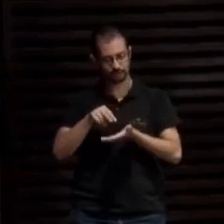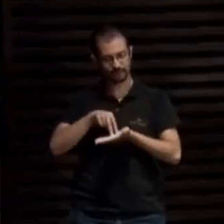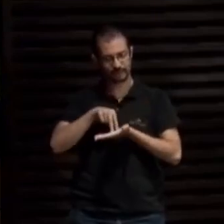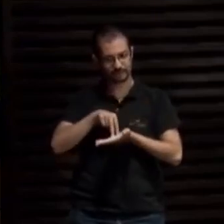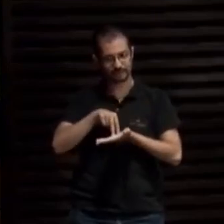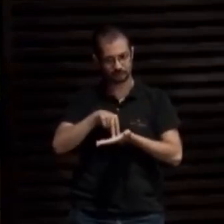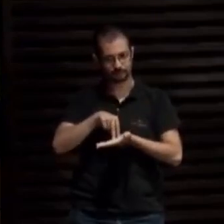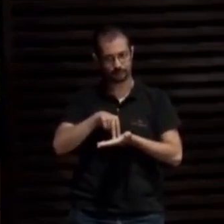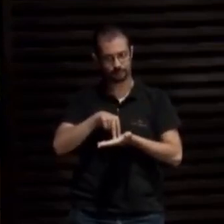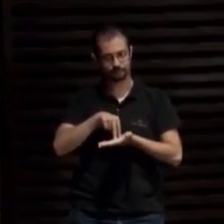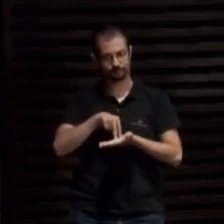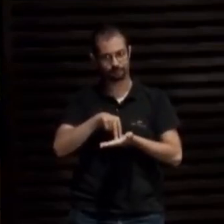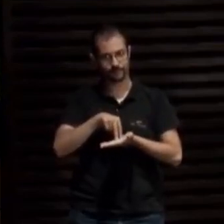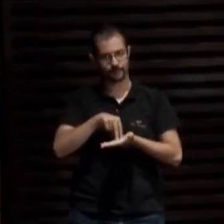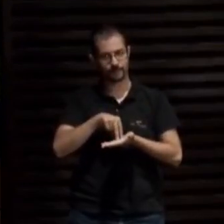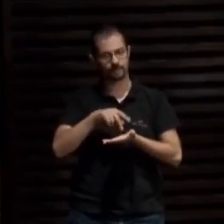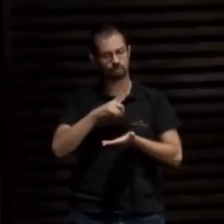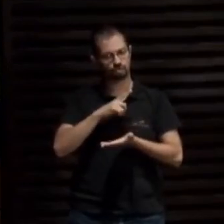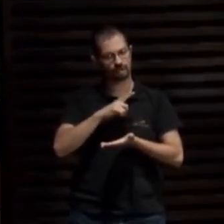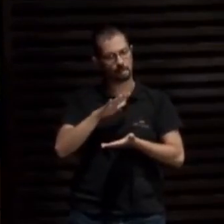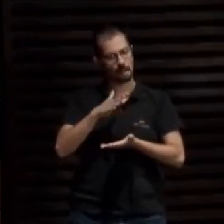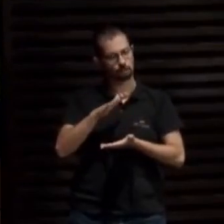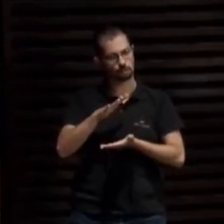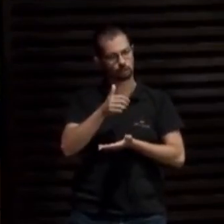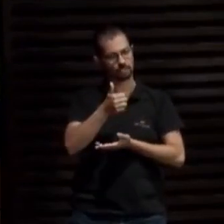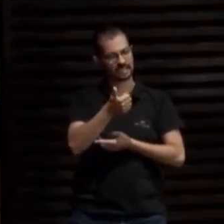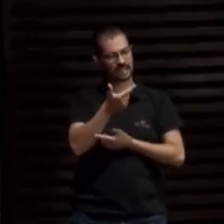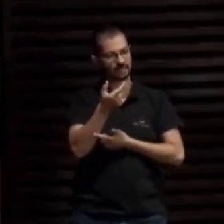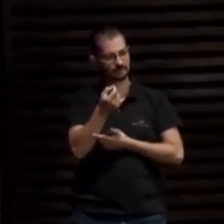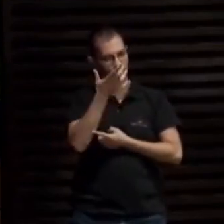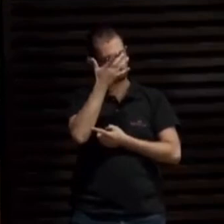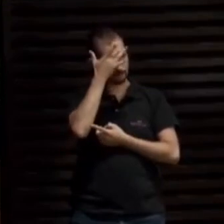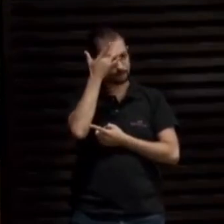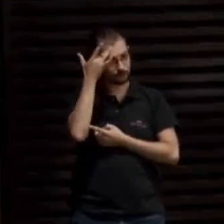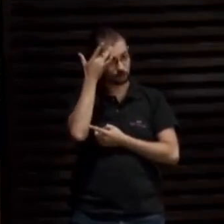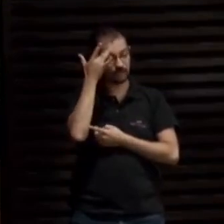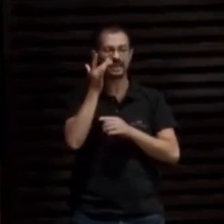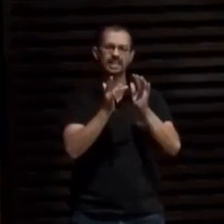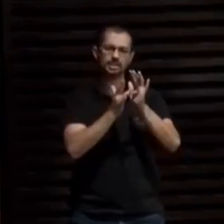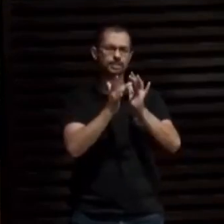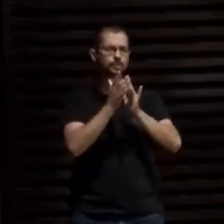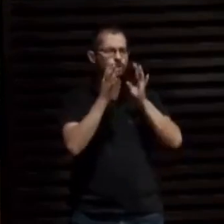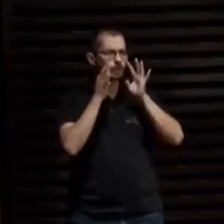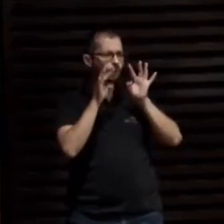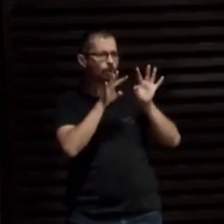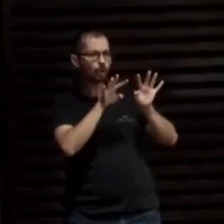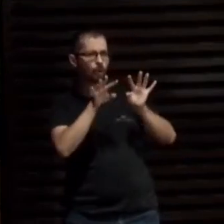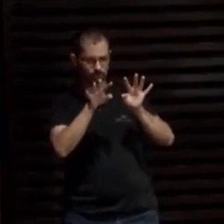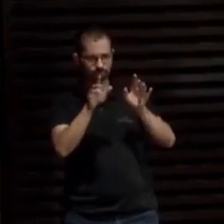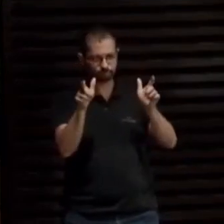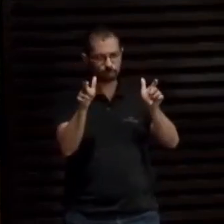foram quase 120. E ele orou por esta igreja, a